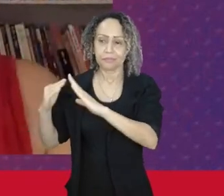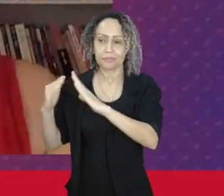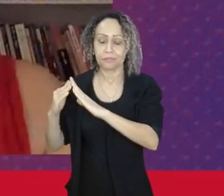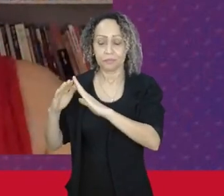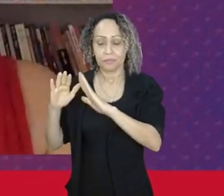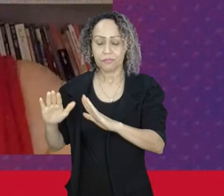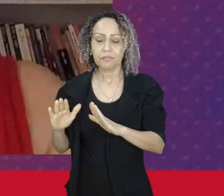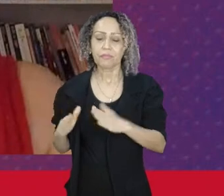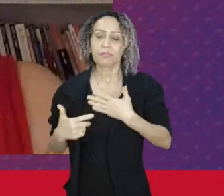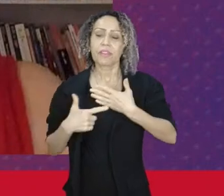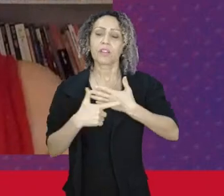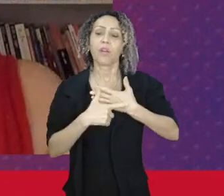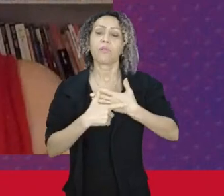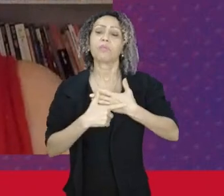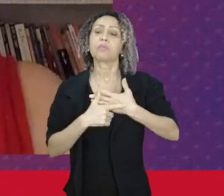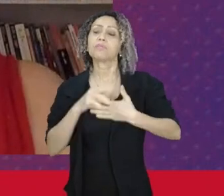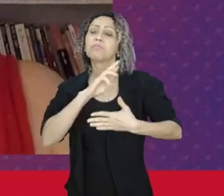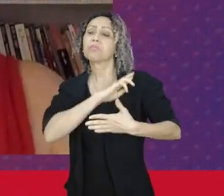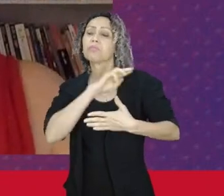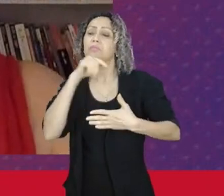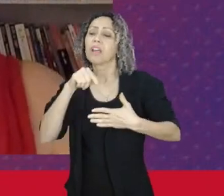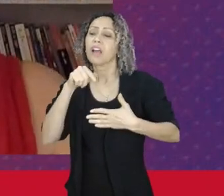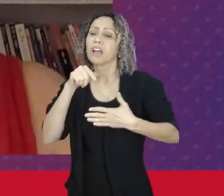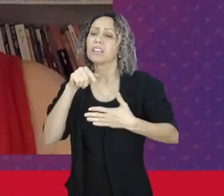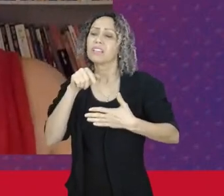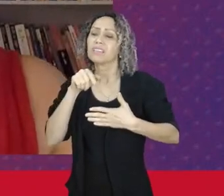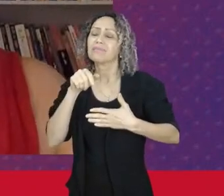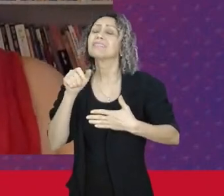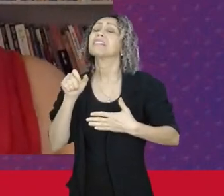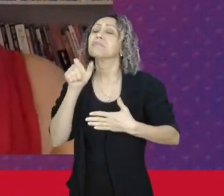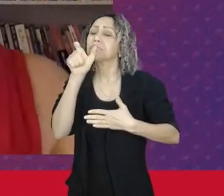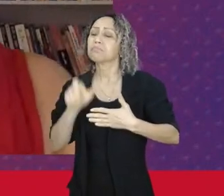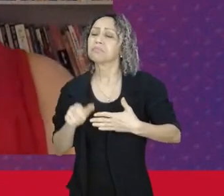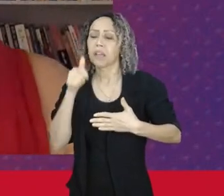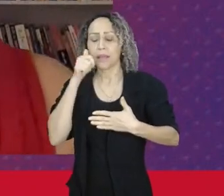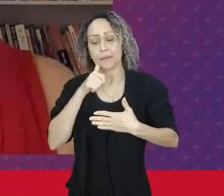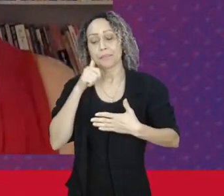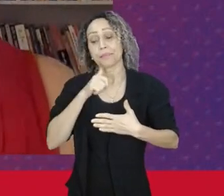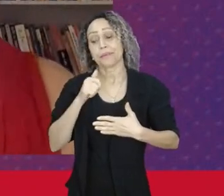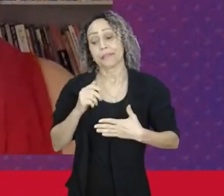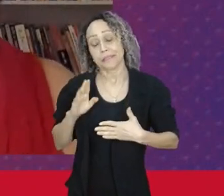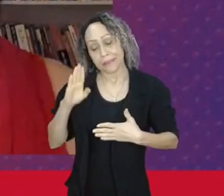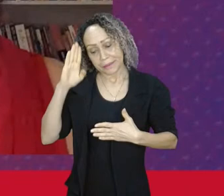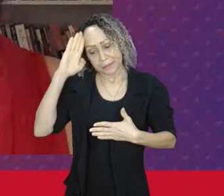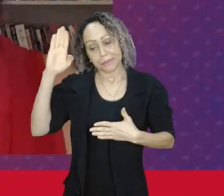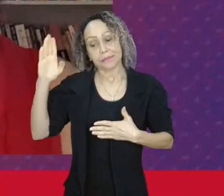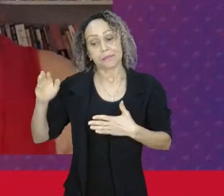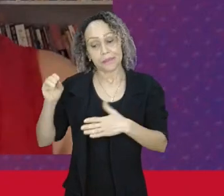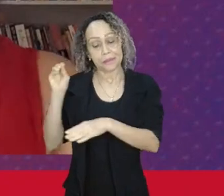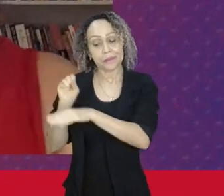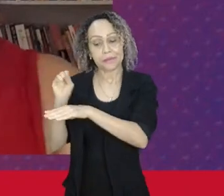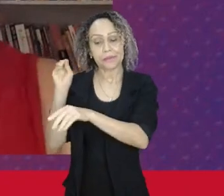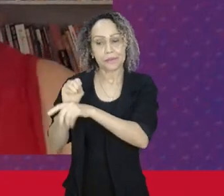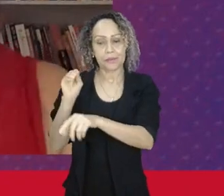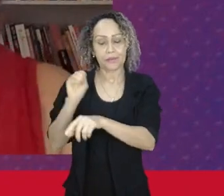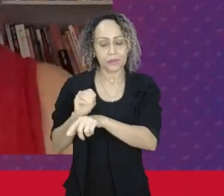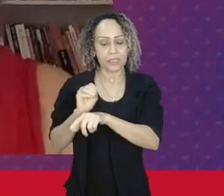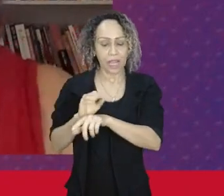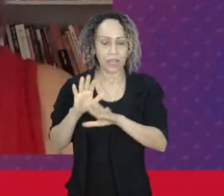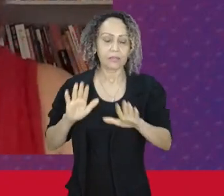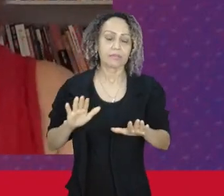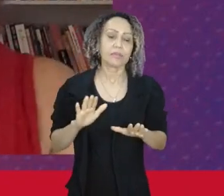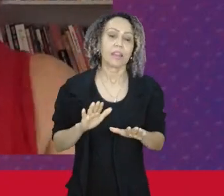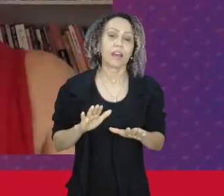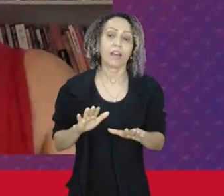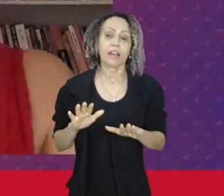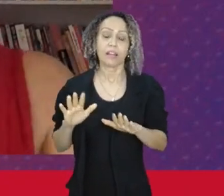ainda prevalece o papel da mulher nesse cuidado. E a identificação do espaço